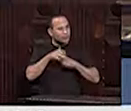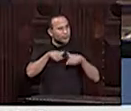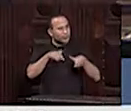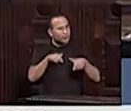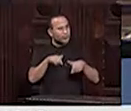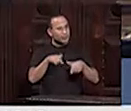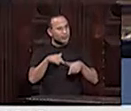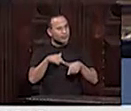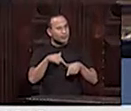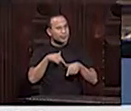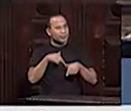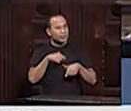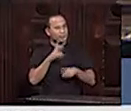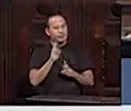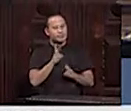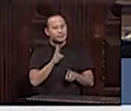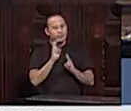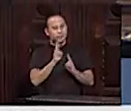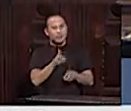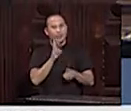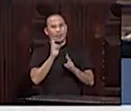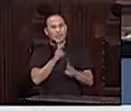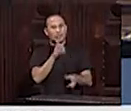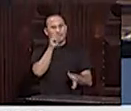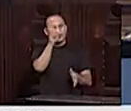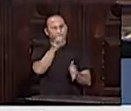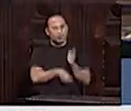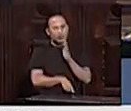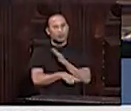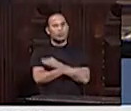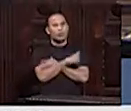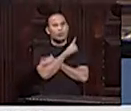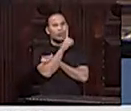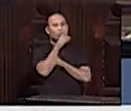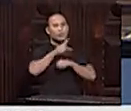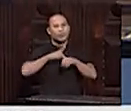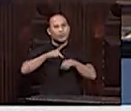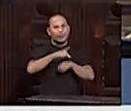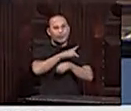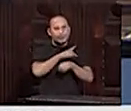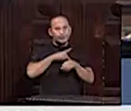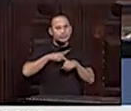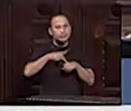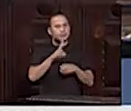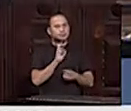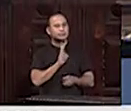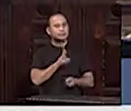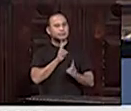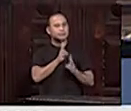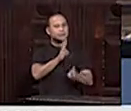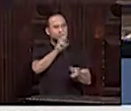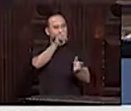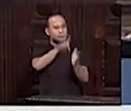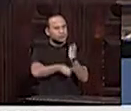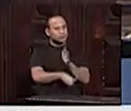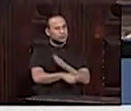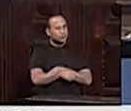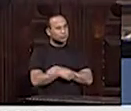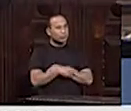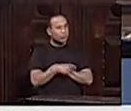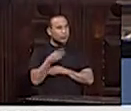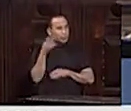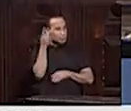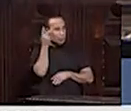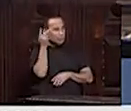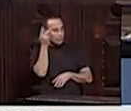Janeiro sempre foi o menor do país. Sempre foi menor do que outras unidades da federação, inclusive São